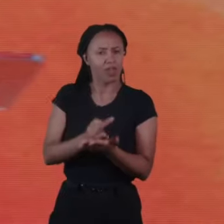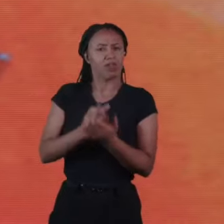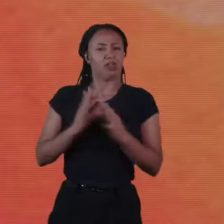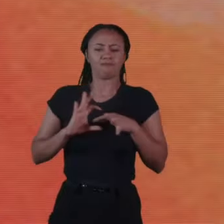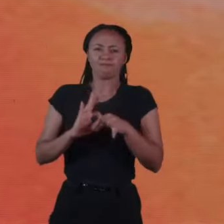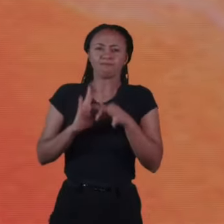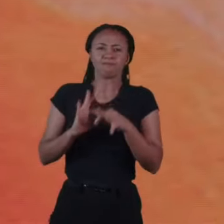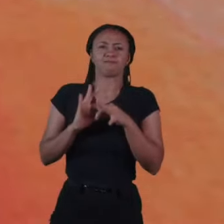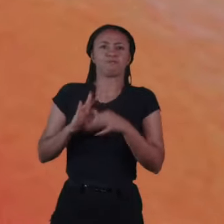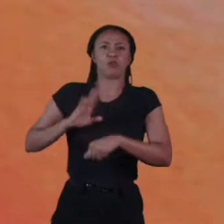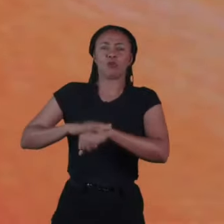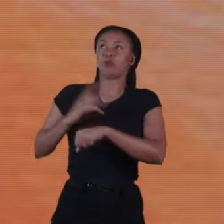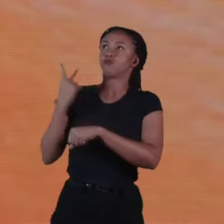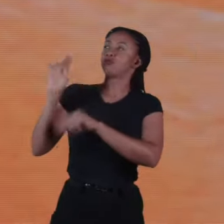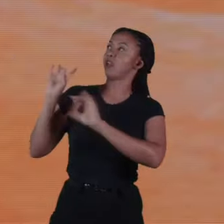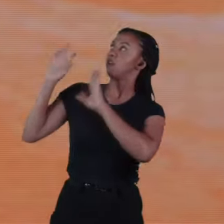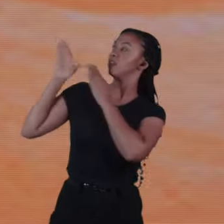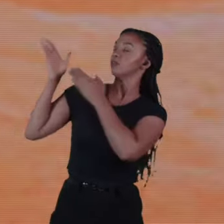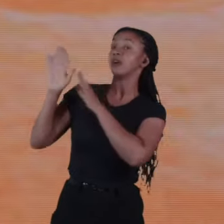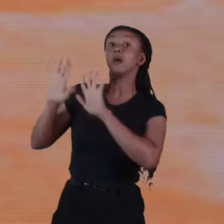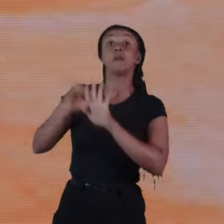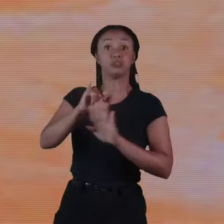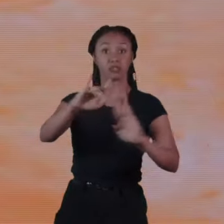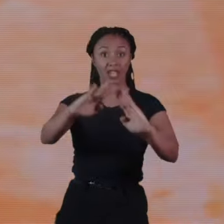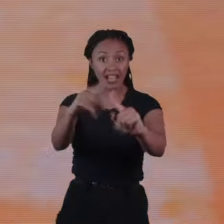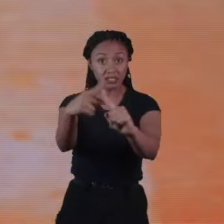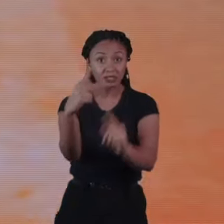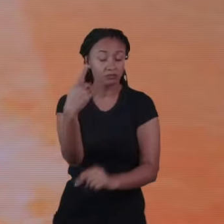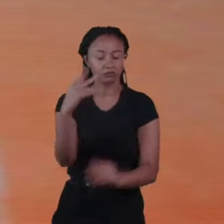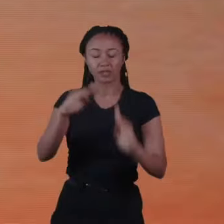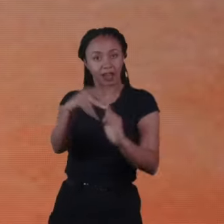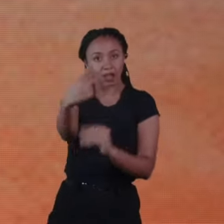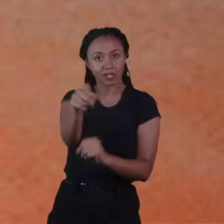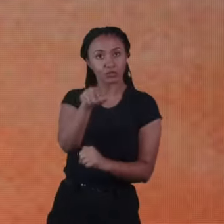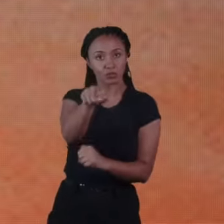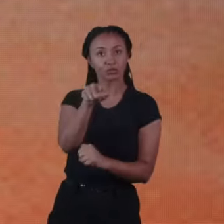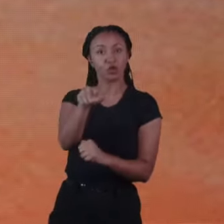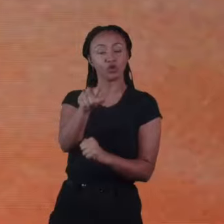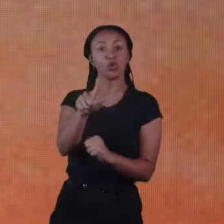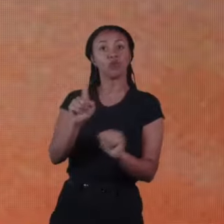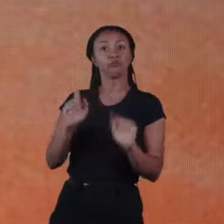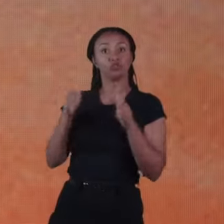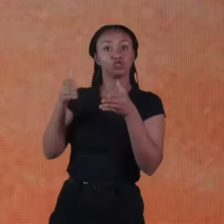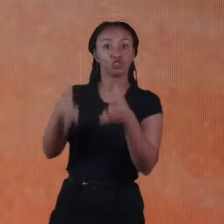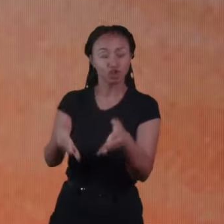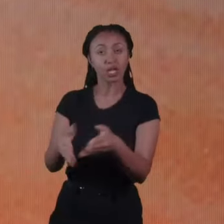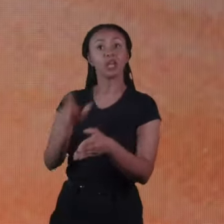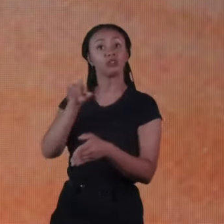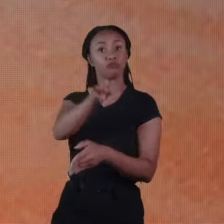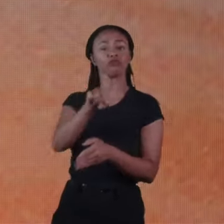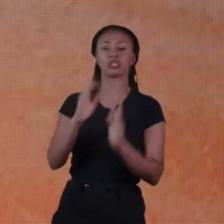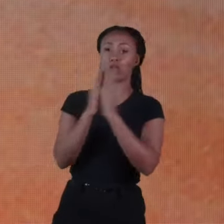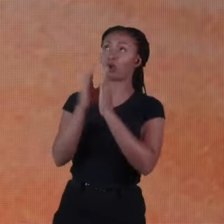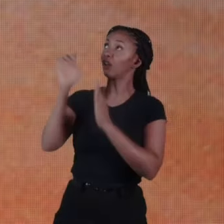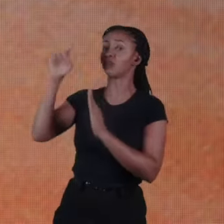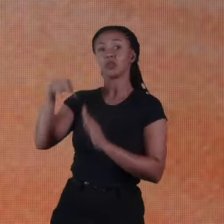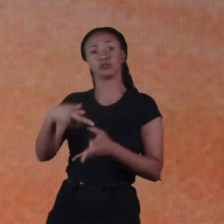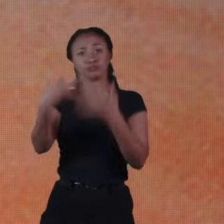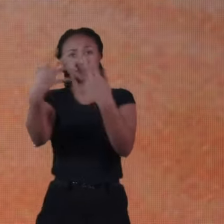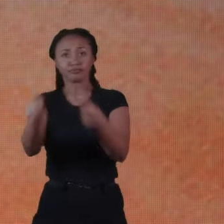momento consagrado a Deus. Mas quando você chega na tua casa, Deus te ouve na tua casa. Deus te ouve quando você está lá no teu